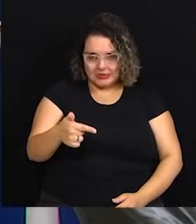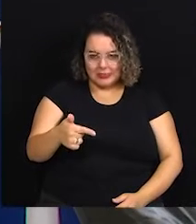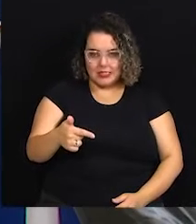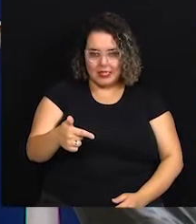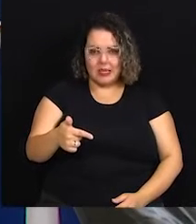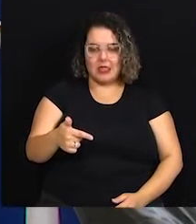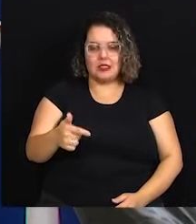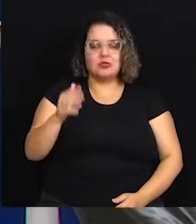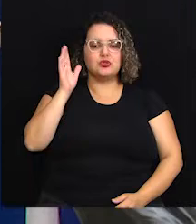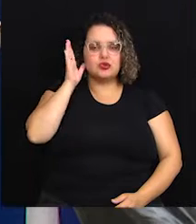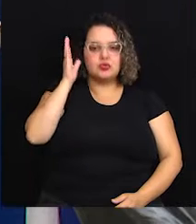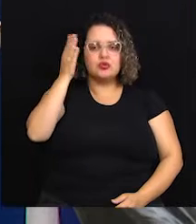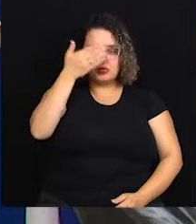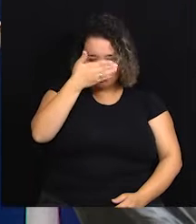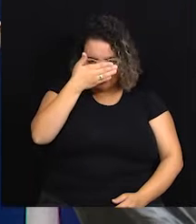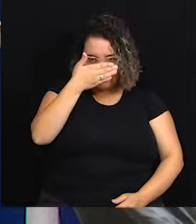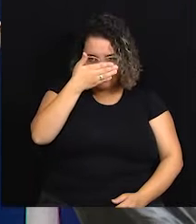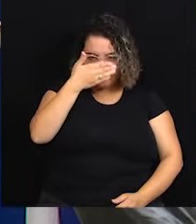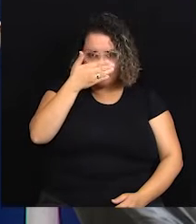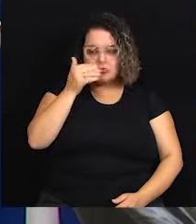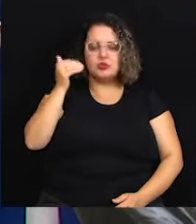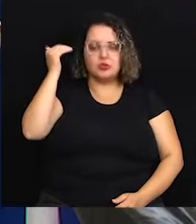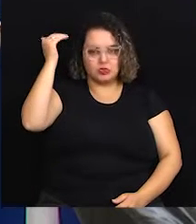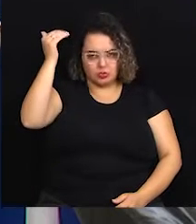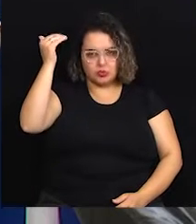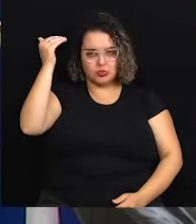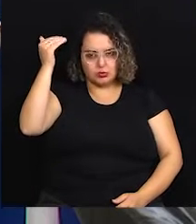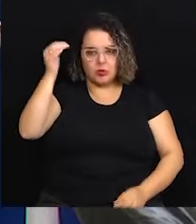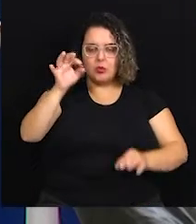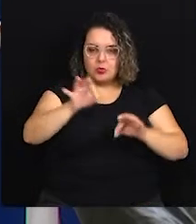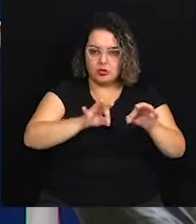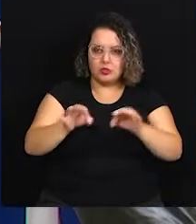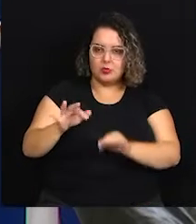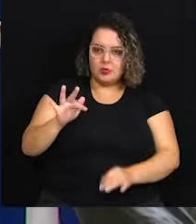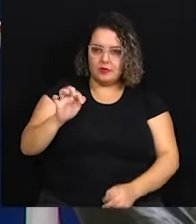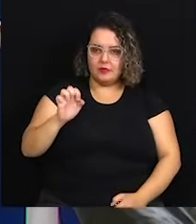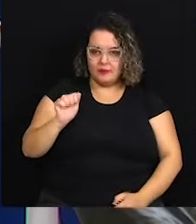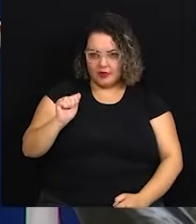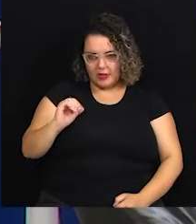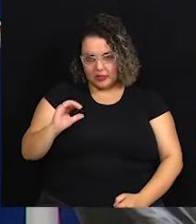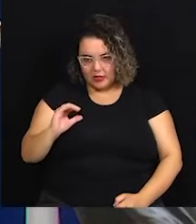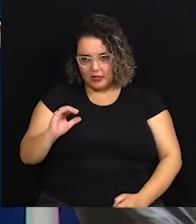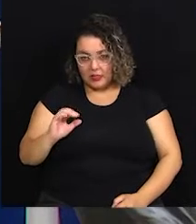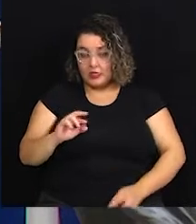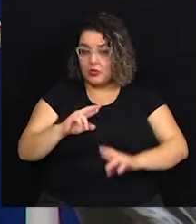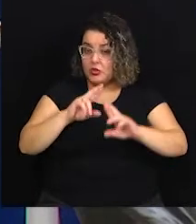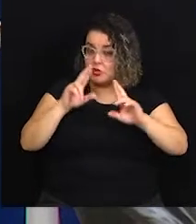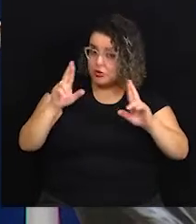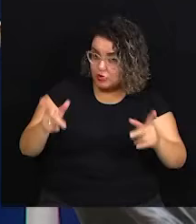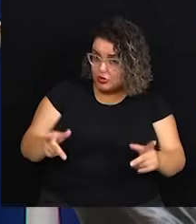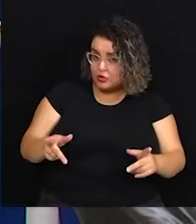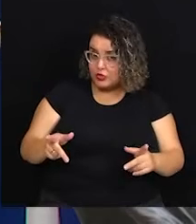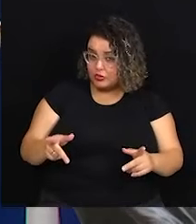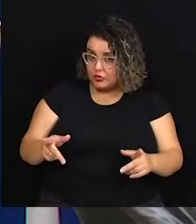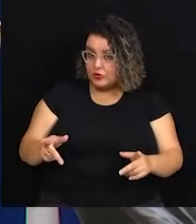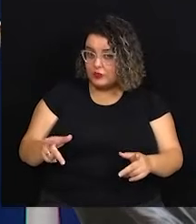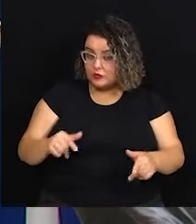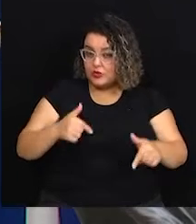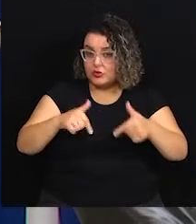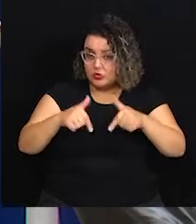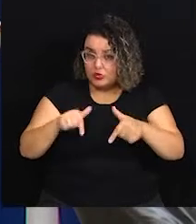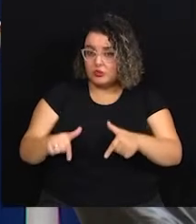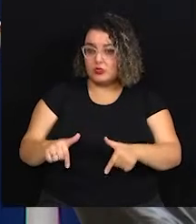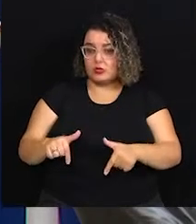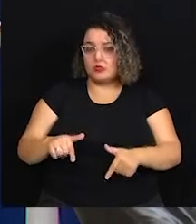surdos cegos, que é um projeto que pela FEAC, que é diferente do trabalho